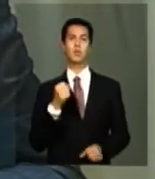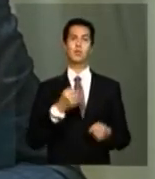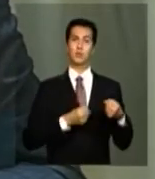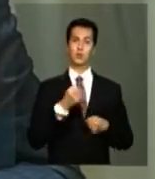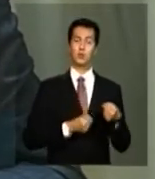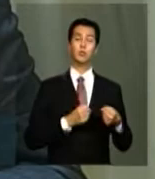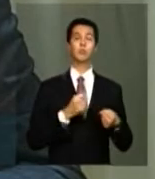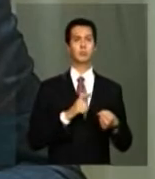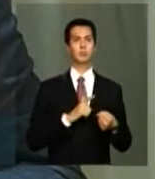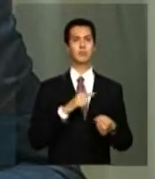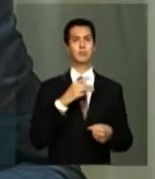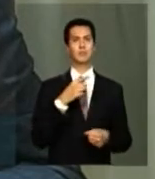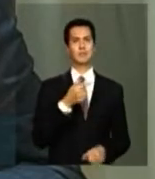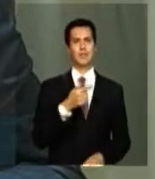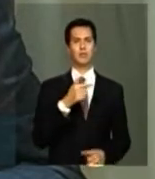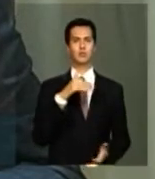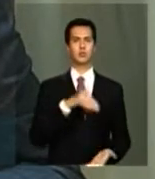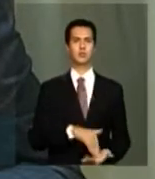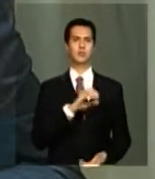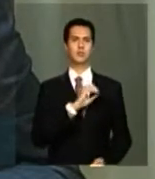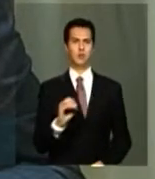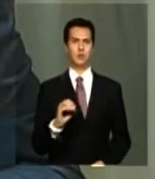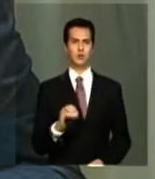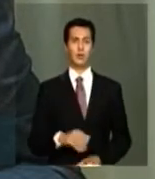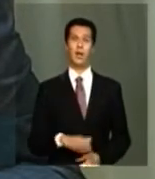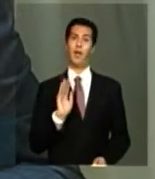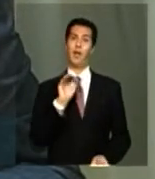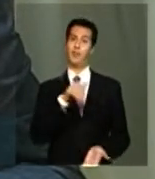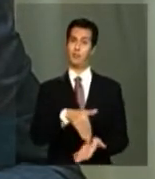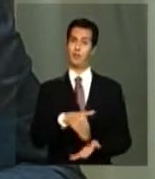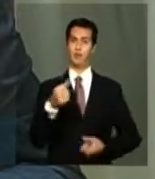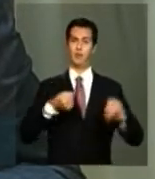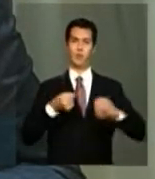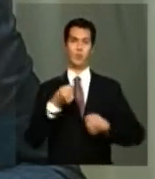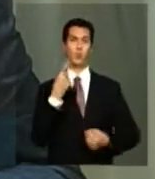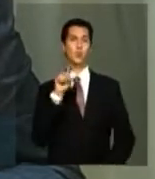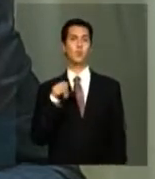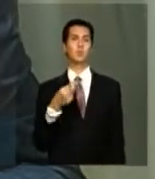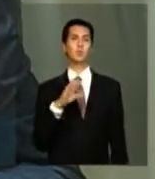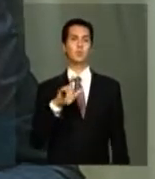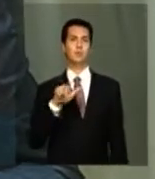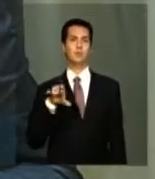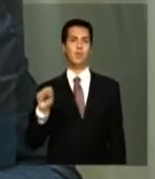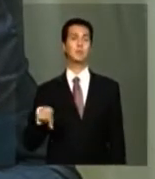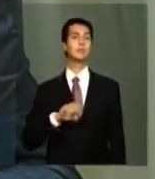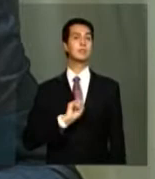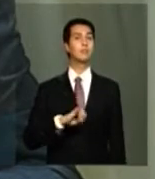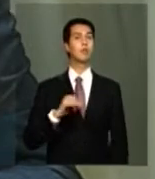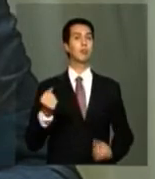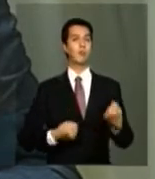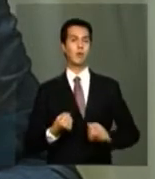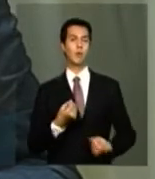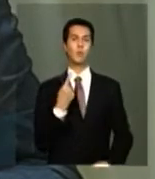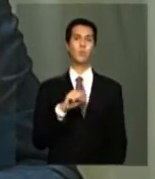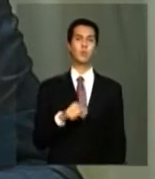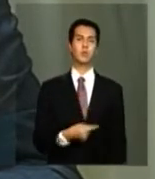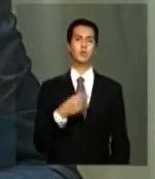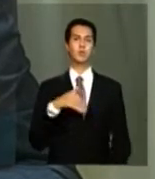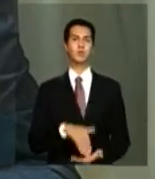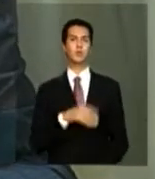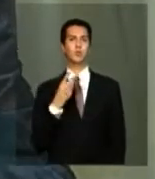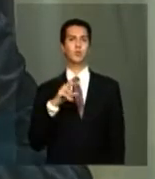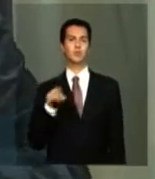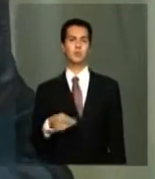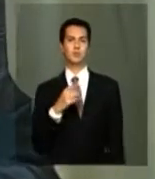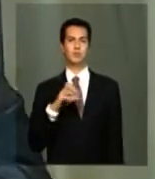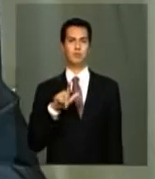certo pra maioria é zero até 1000 cilindradas de 1000 a 2000 cilindradas a